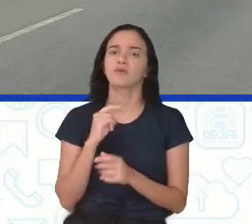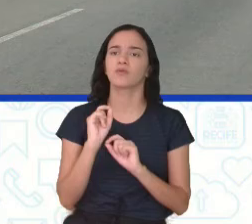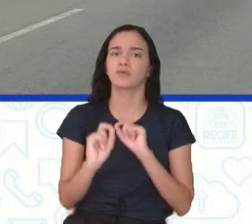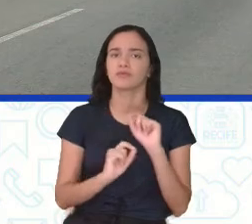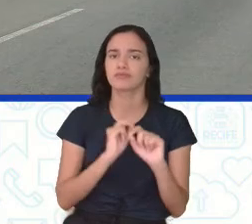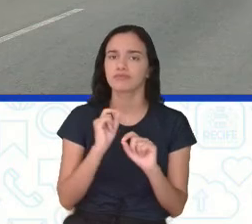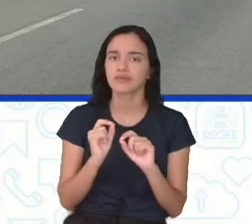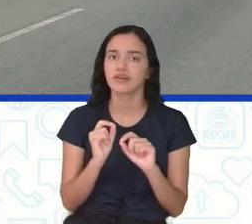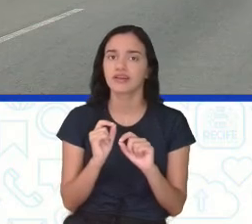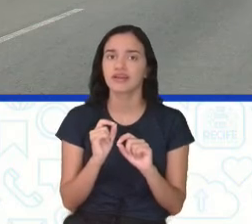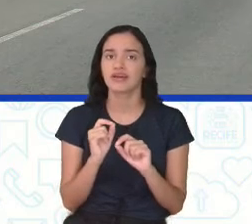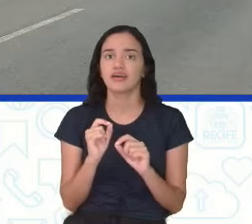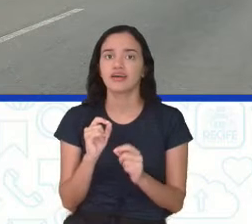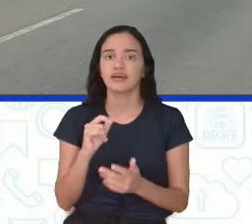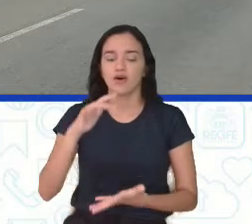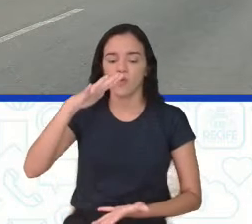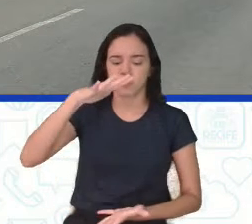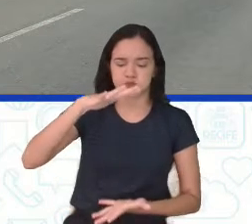da pressão